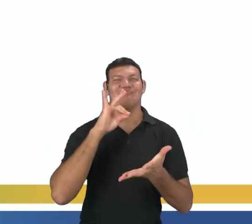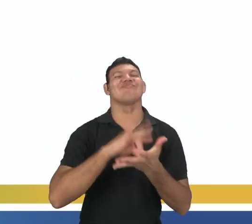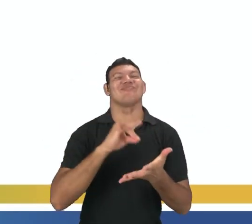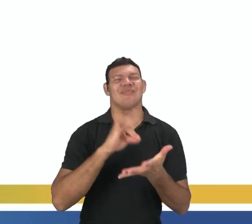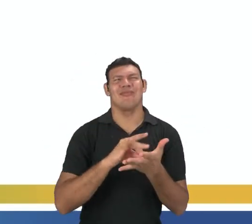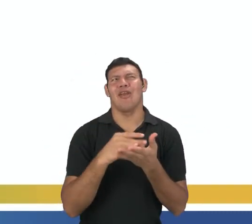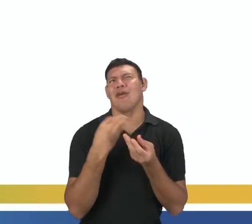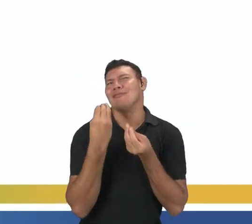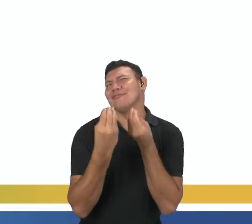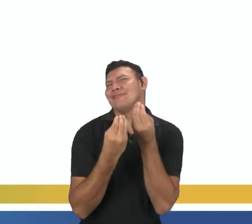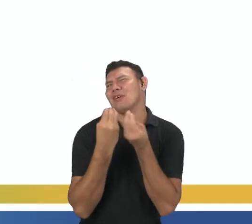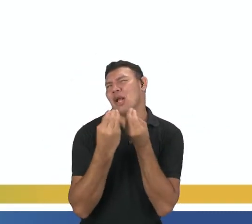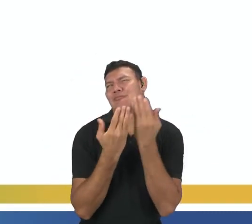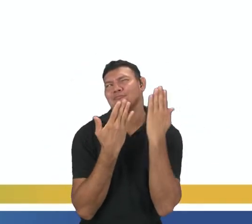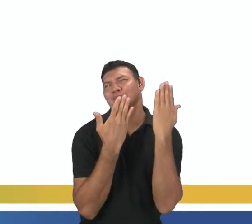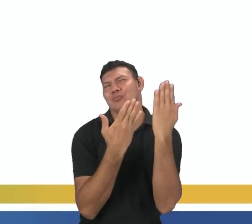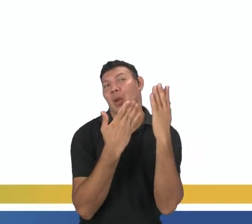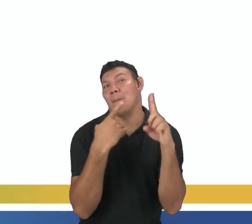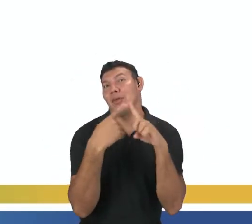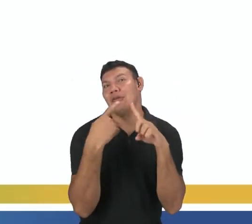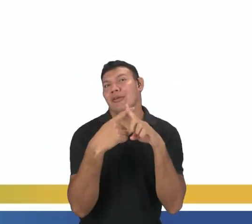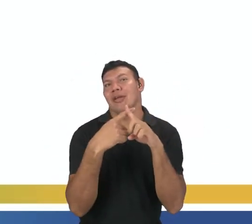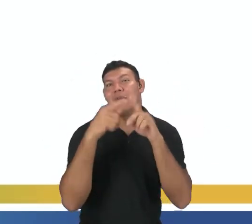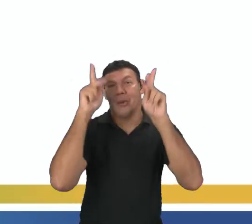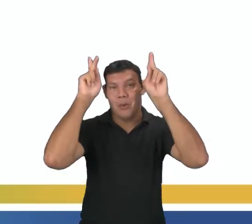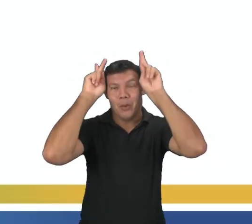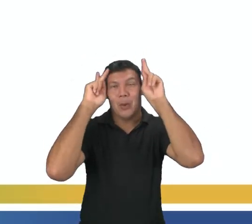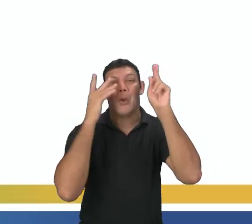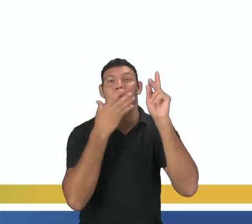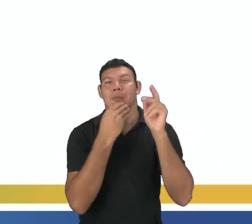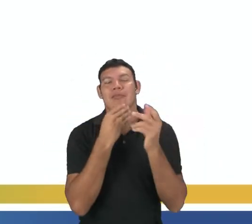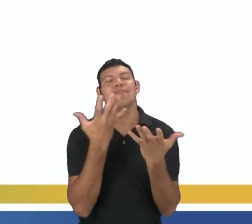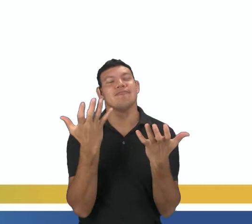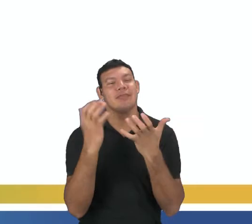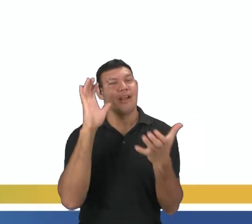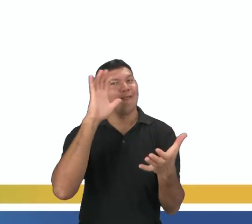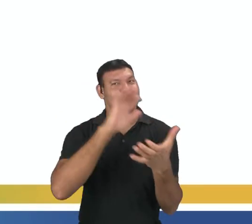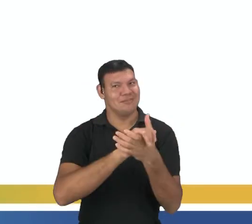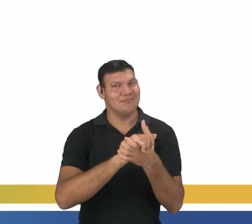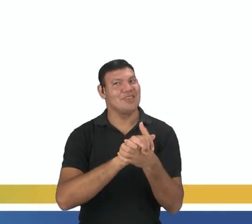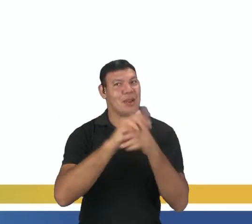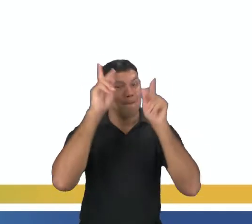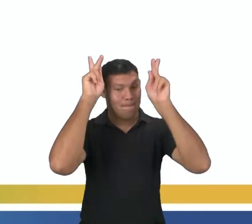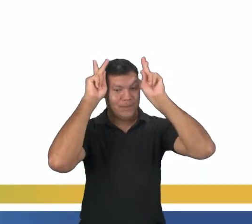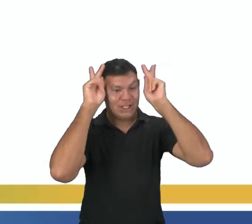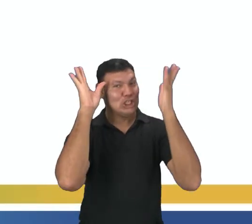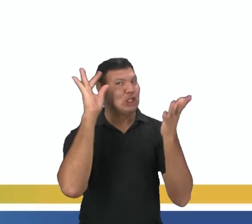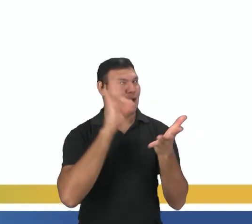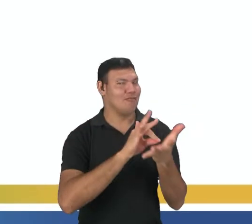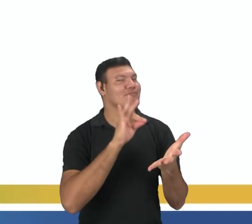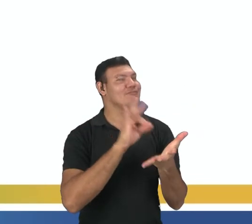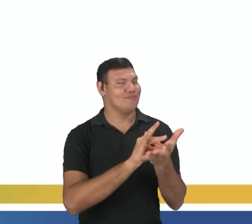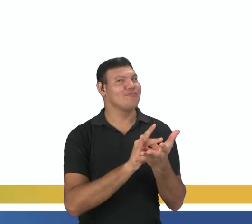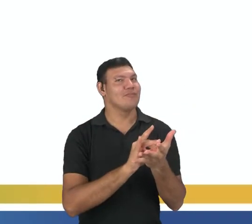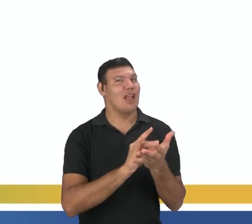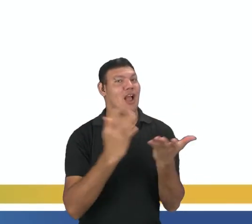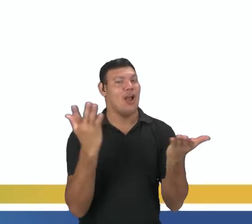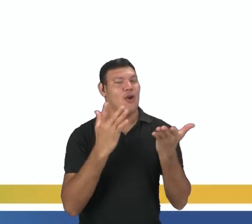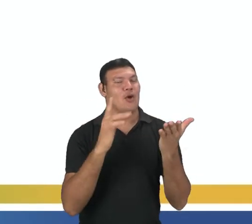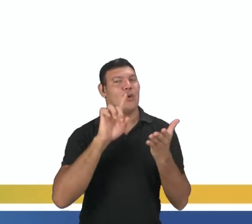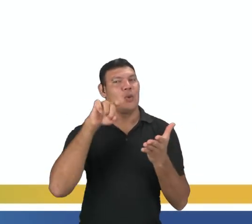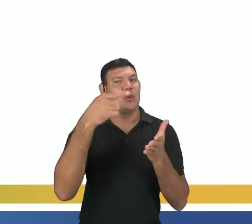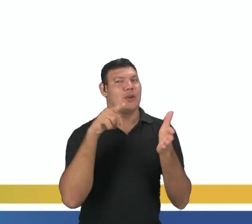ela descobriu, porque o príncipe só queria se casar se fosse com uma princesa de verdade. Vamos para a